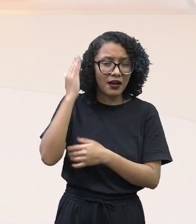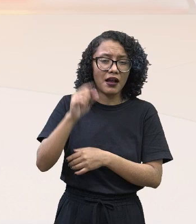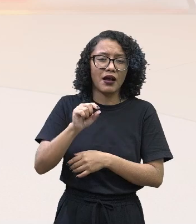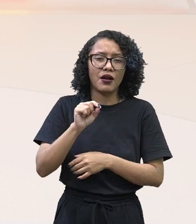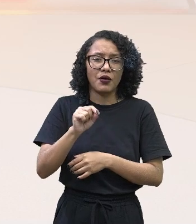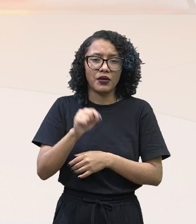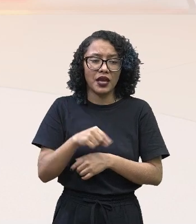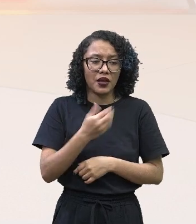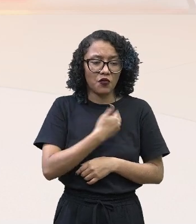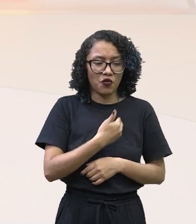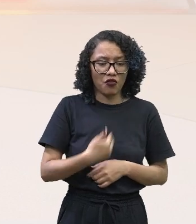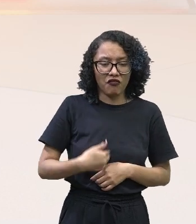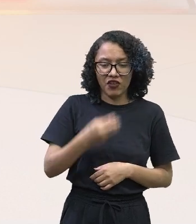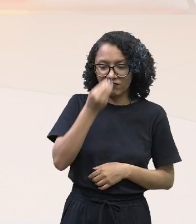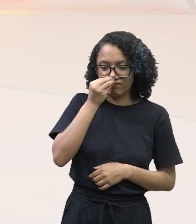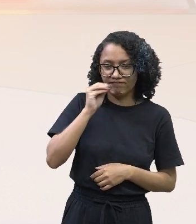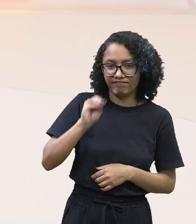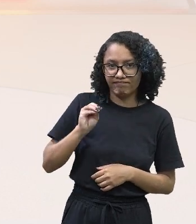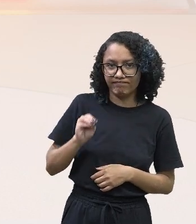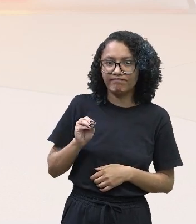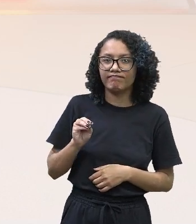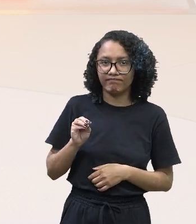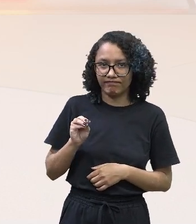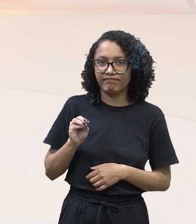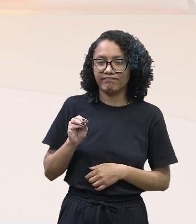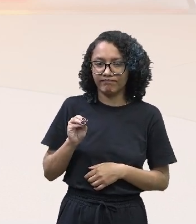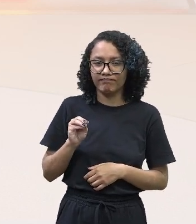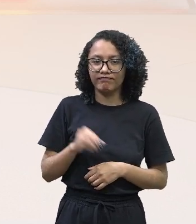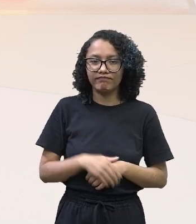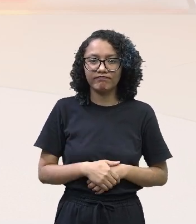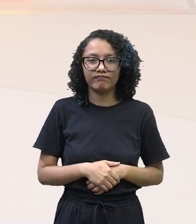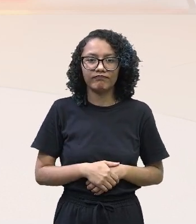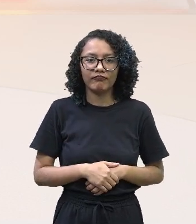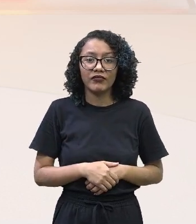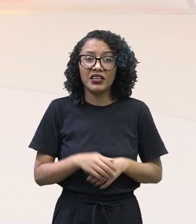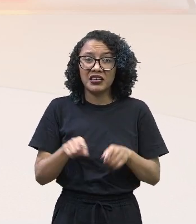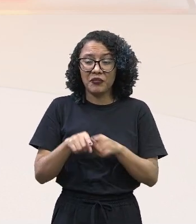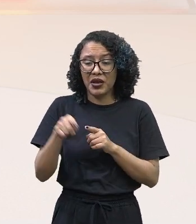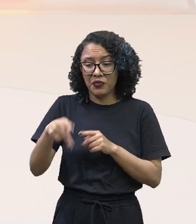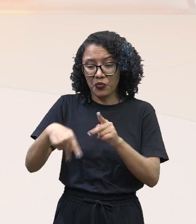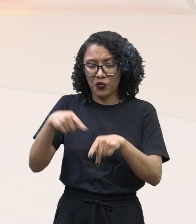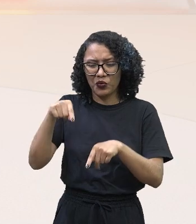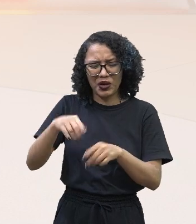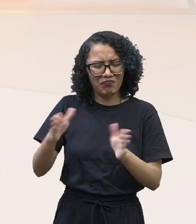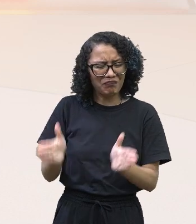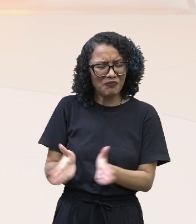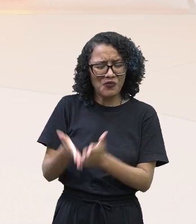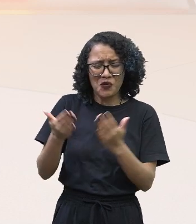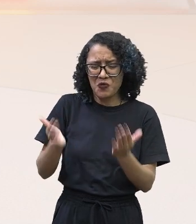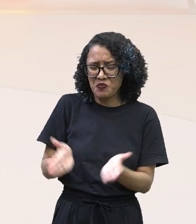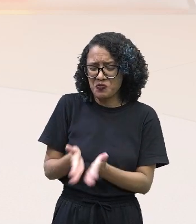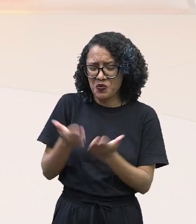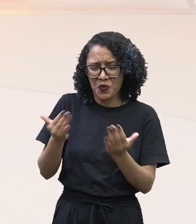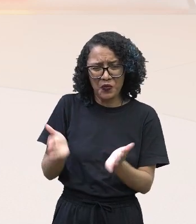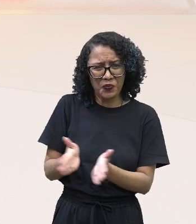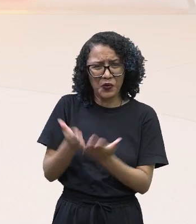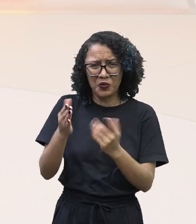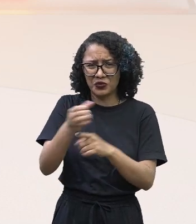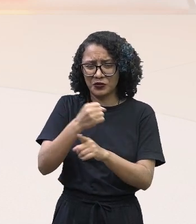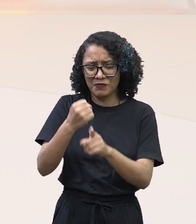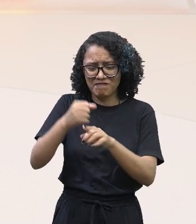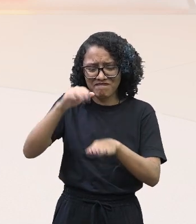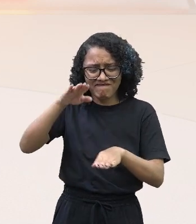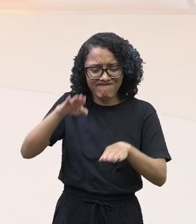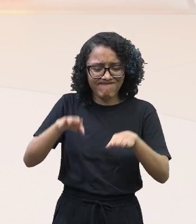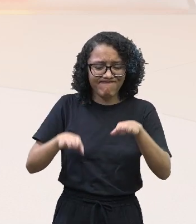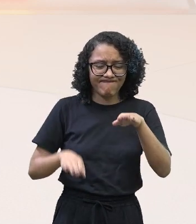pelo governo imperial. Essa população vivia em extrema pobreza, em extrema desigualdade social, e